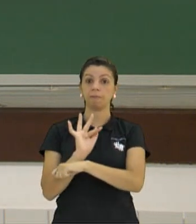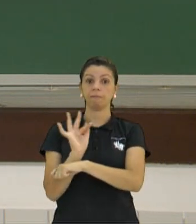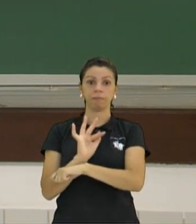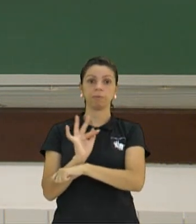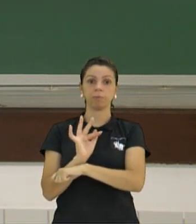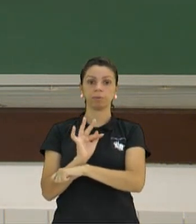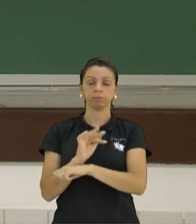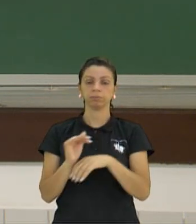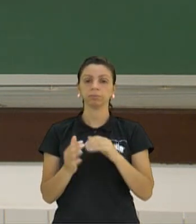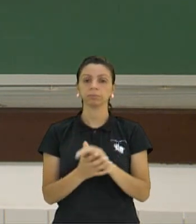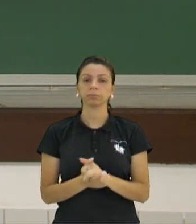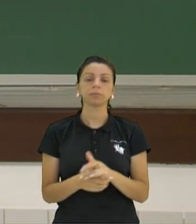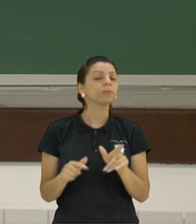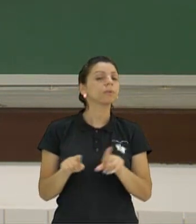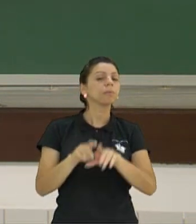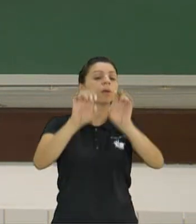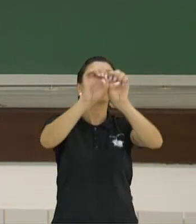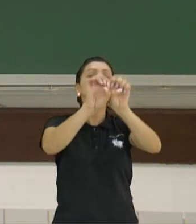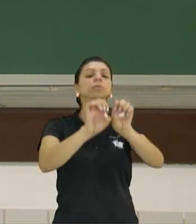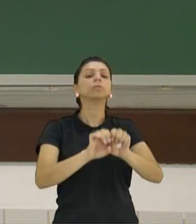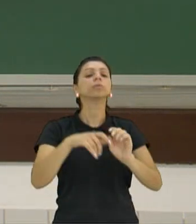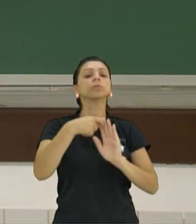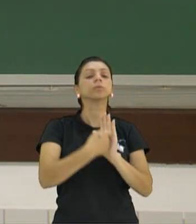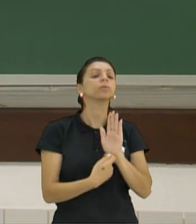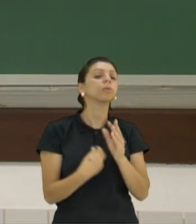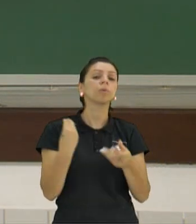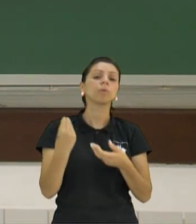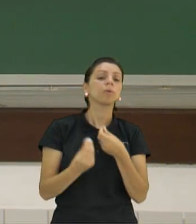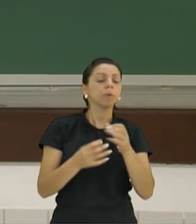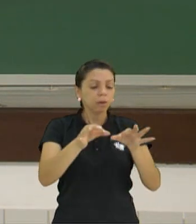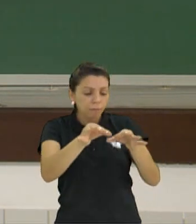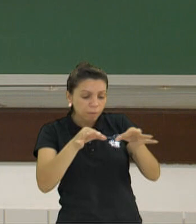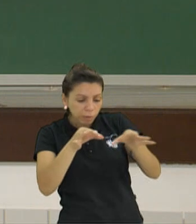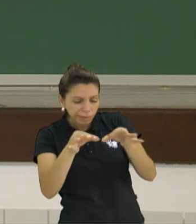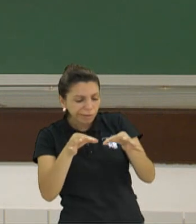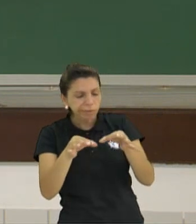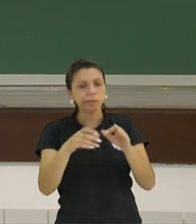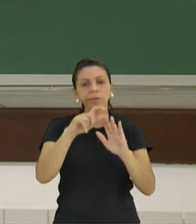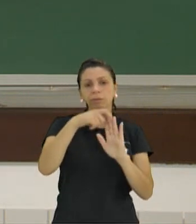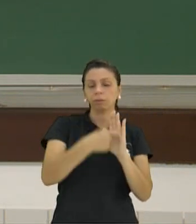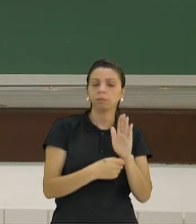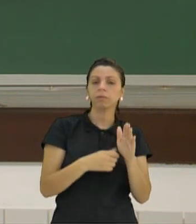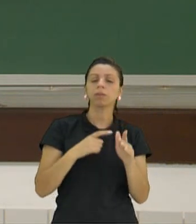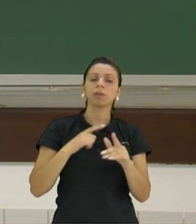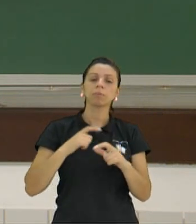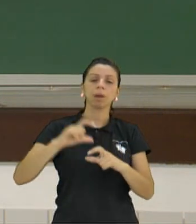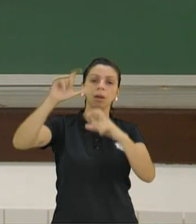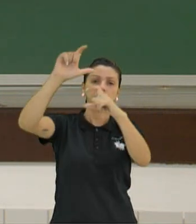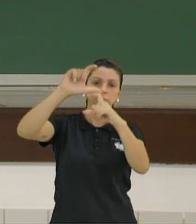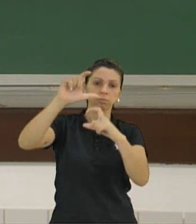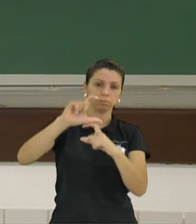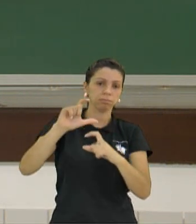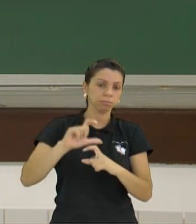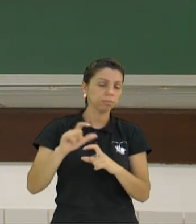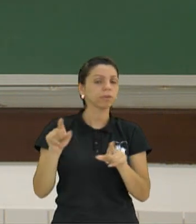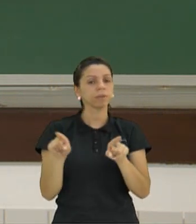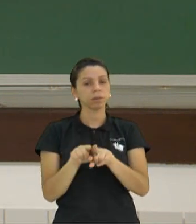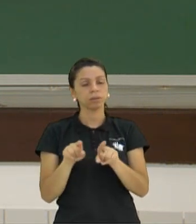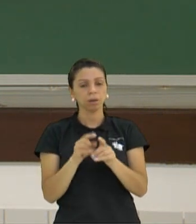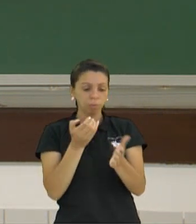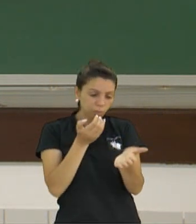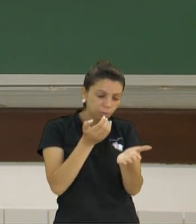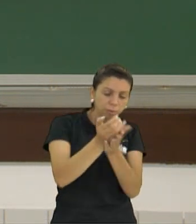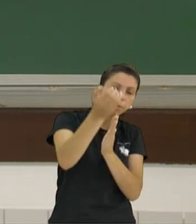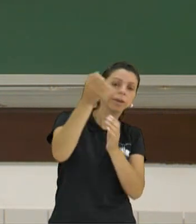Que estrutura o texto vai ter? Como é que eu vou montar esse texto? Vai ser por parágrafos, vai ter a entrada, vai